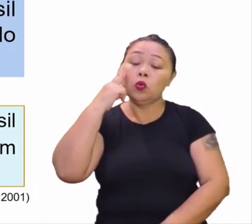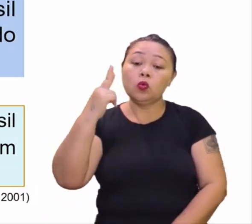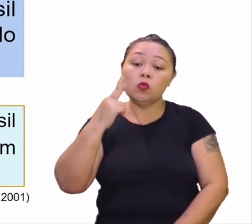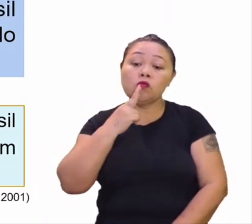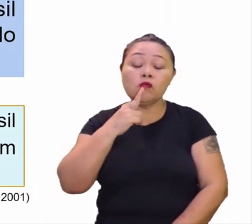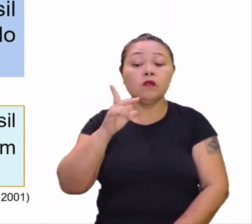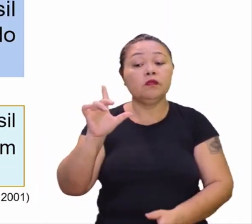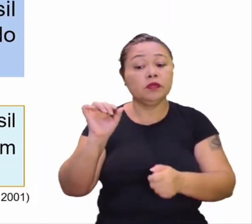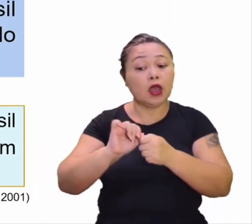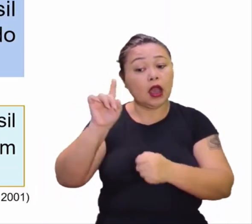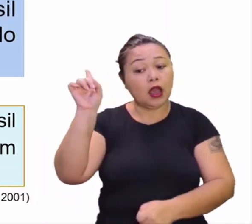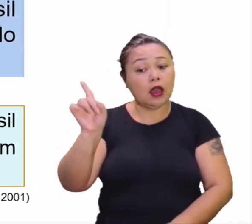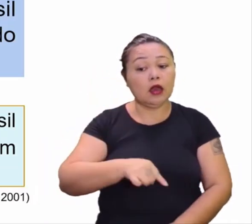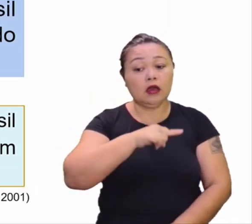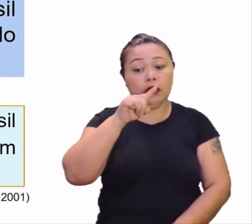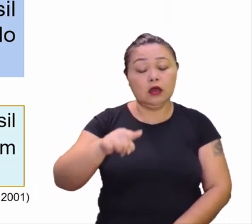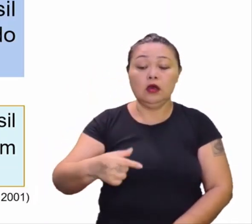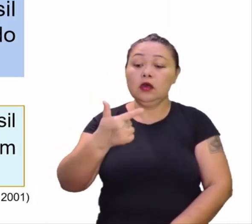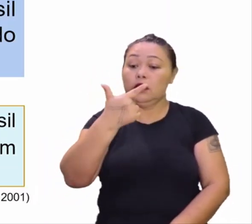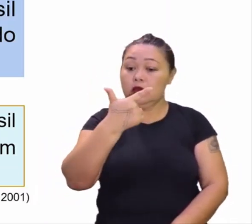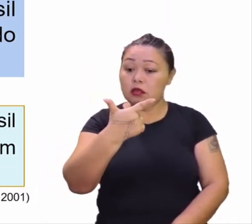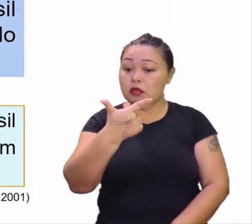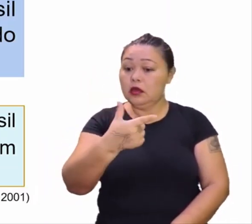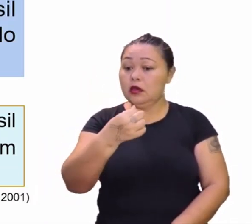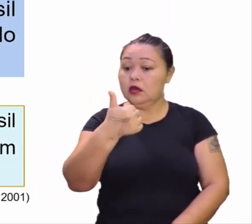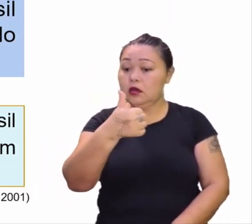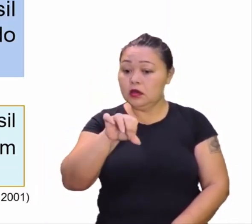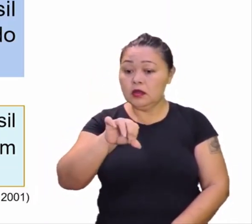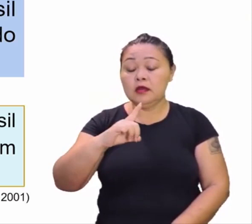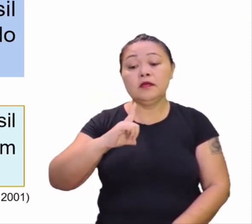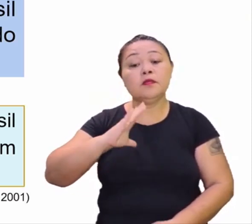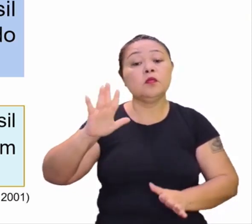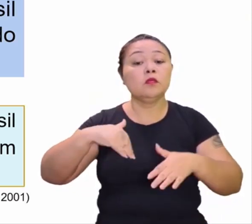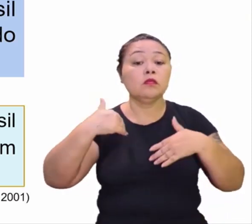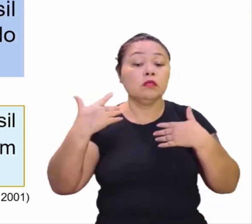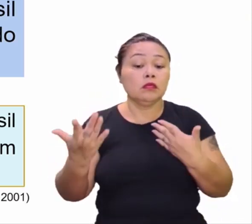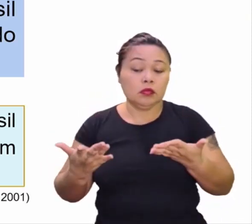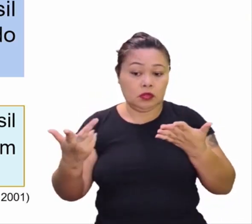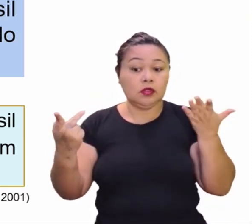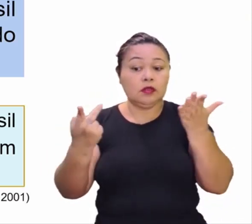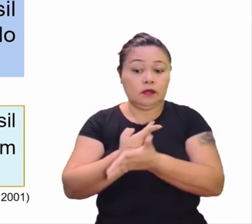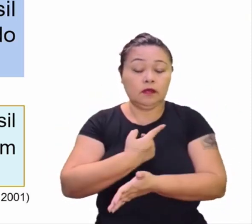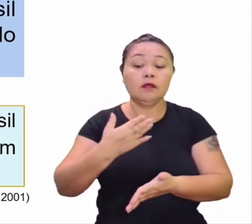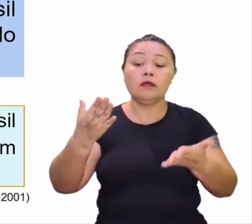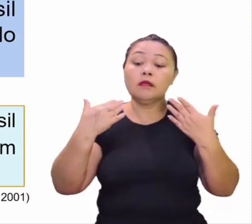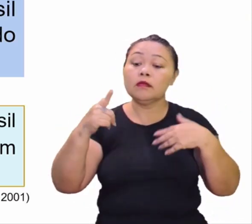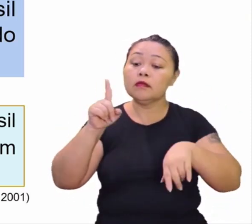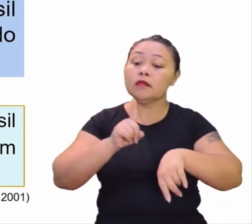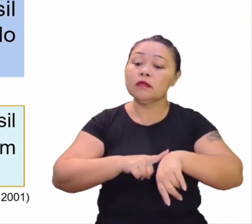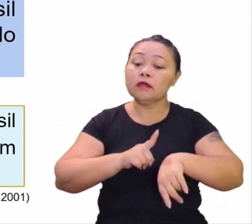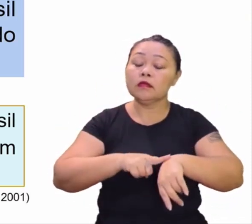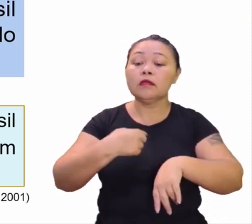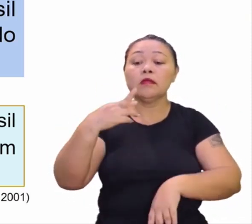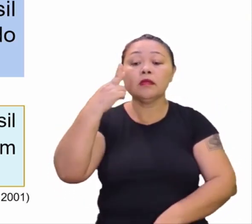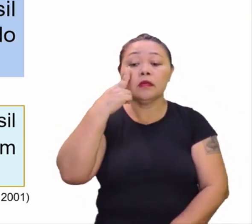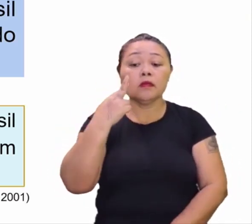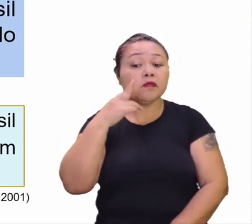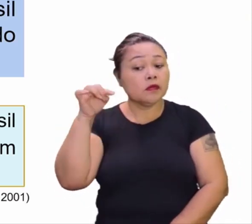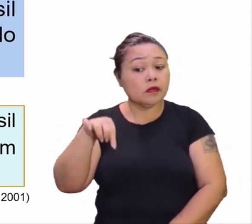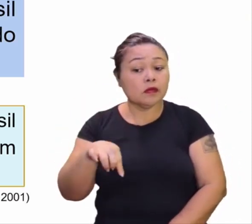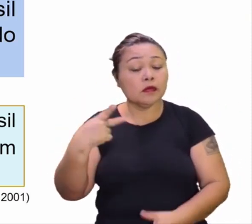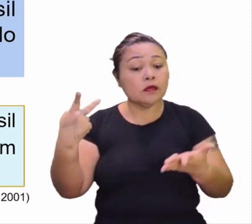suspenso no Brasil, está cancelado desde 2019, então não está acontecendo. Quando aconteceu o horário de verão aqui em Rondônia, o que